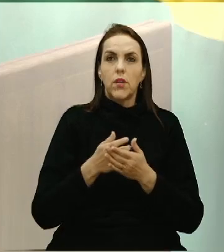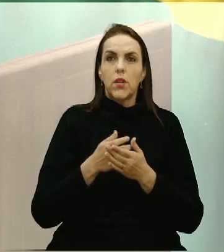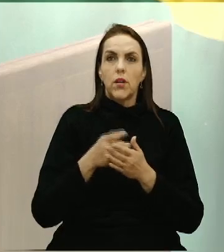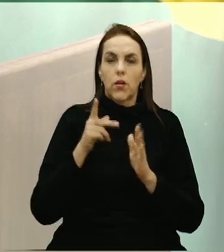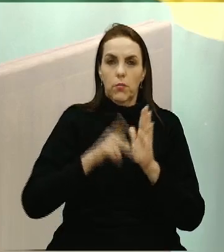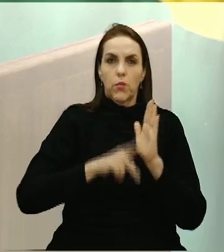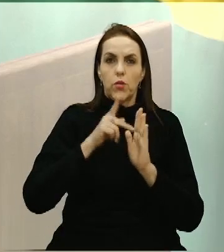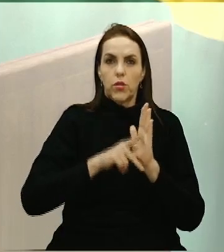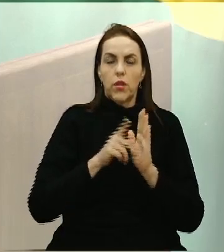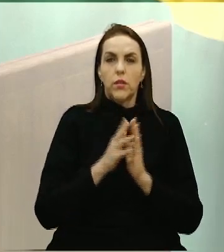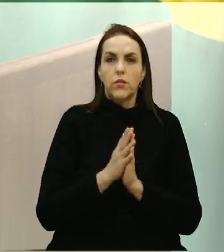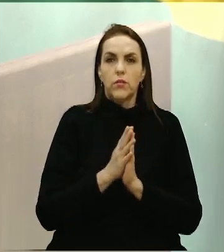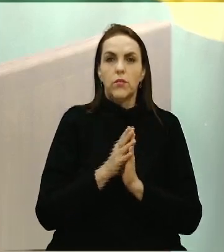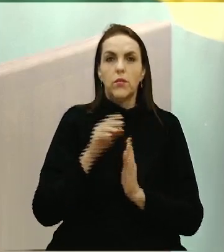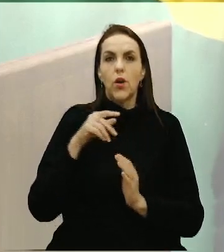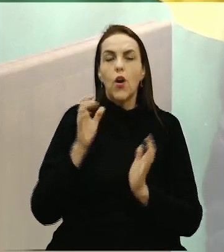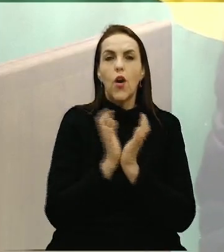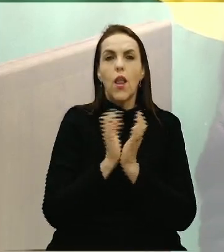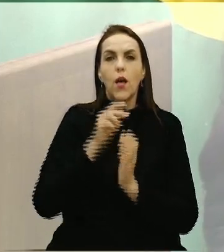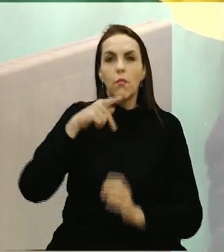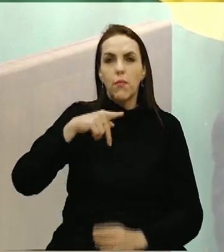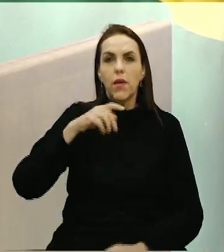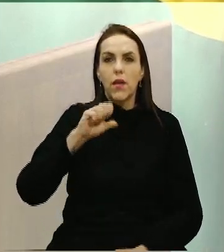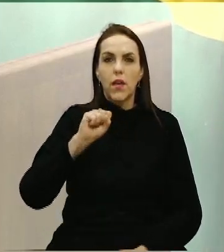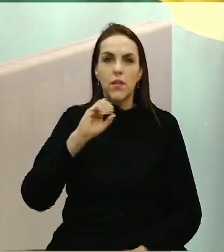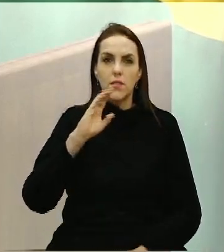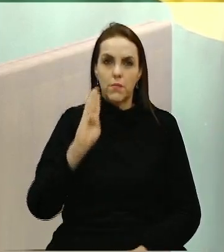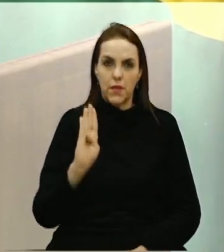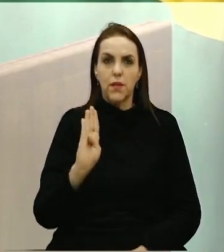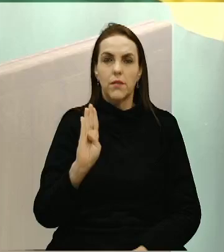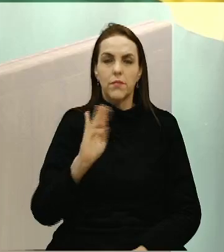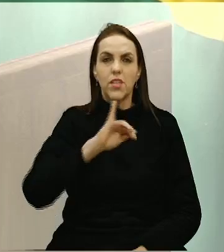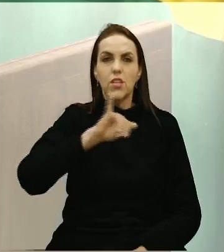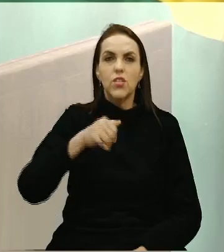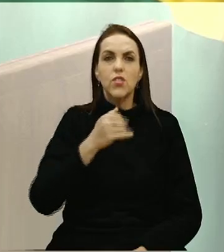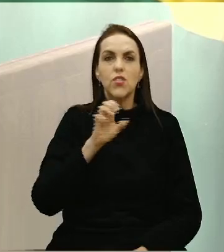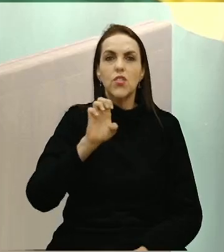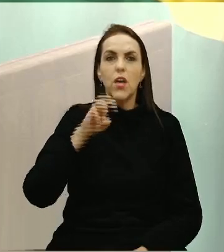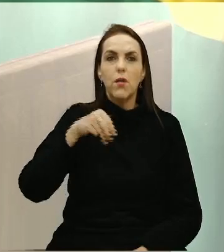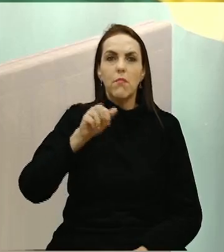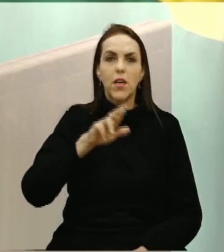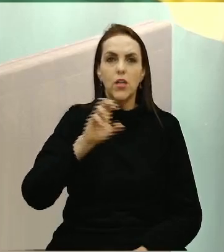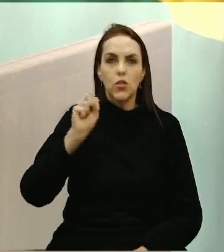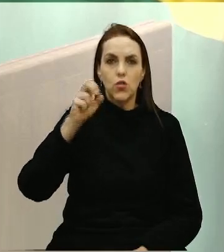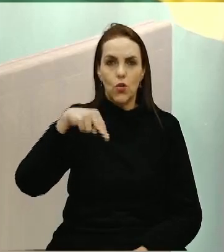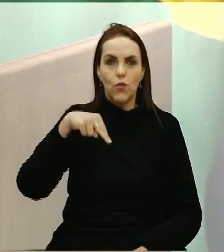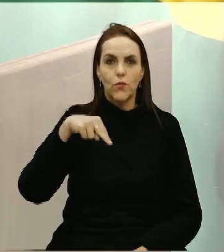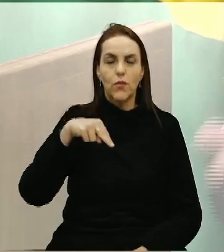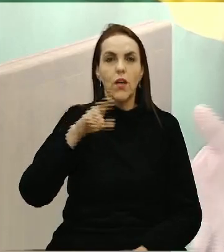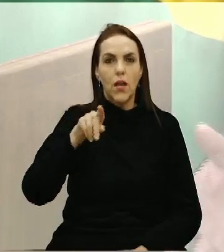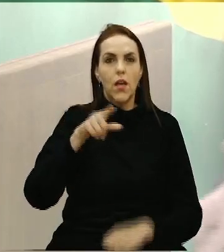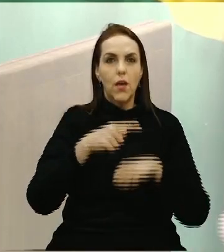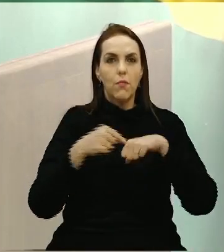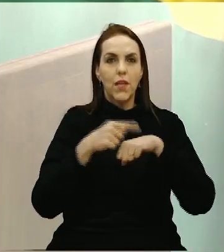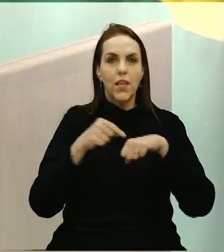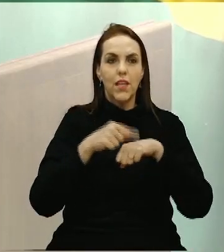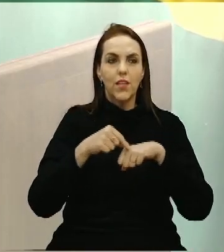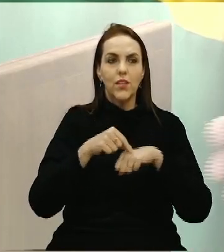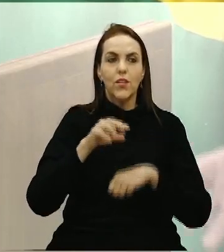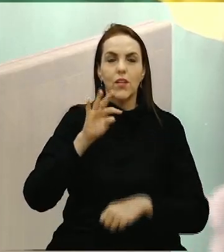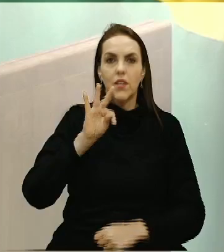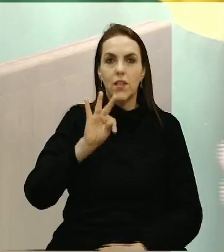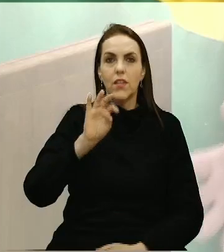PSB, o Gemerson, mais conhecido como Tequila. Um amigo,